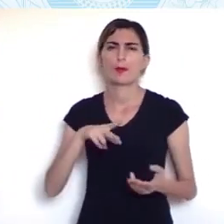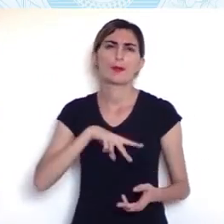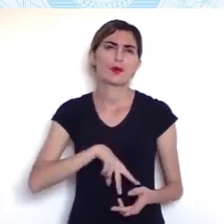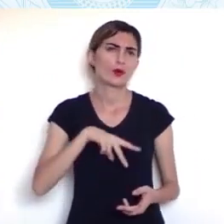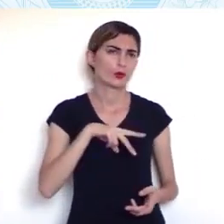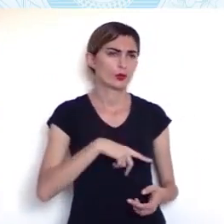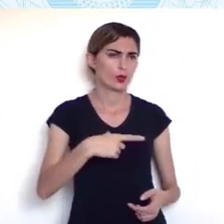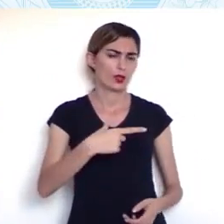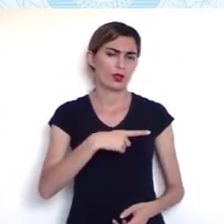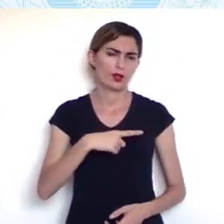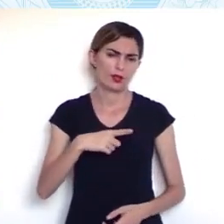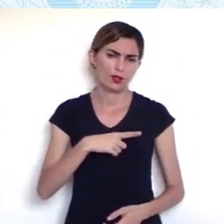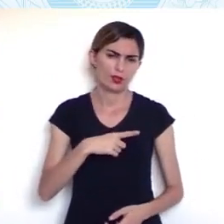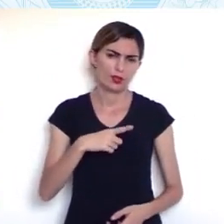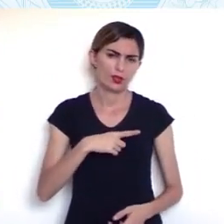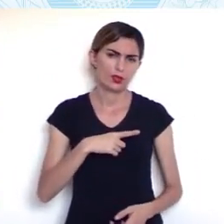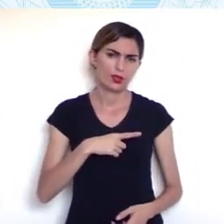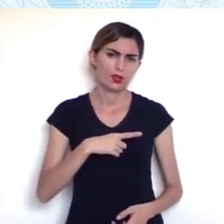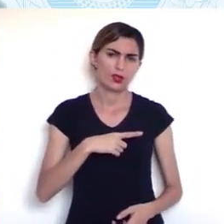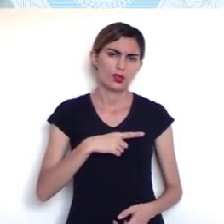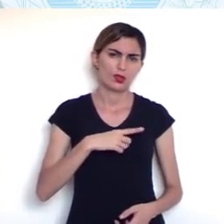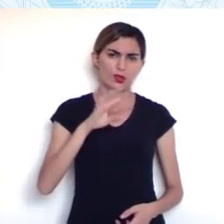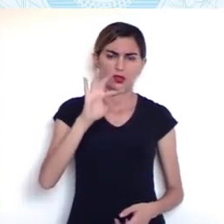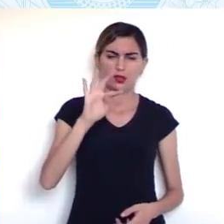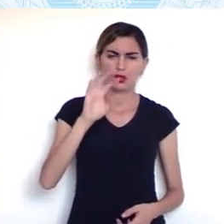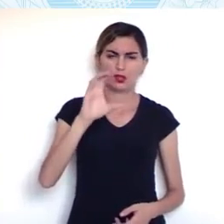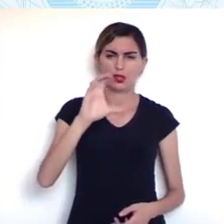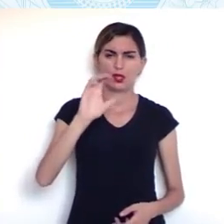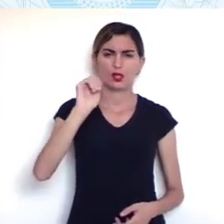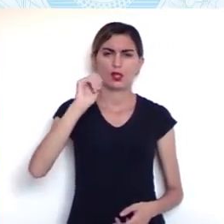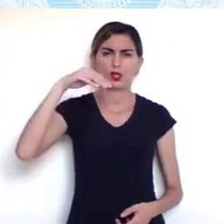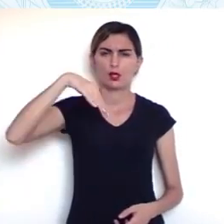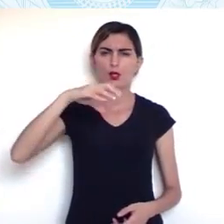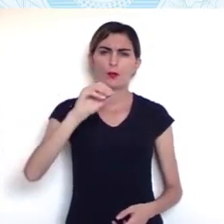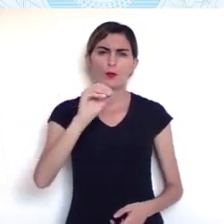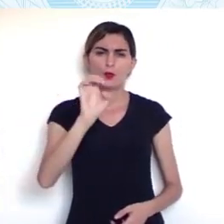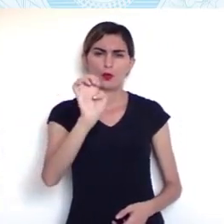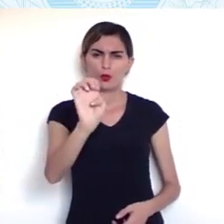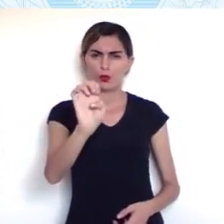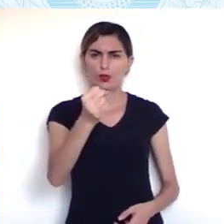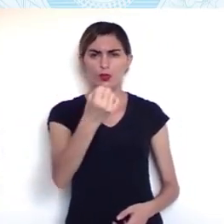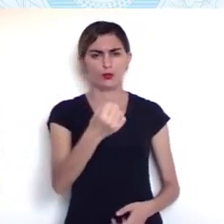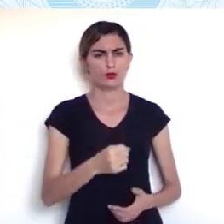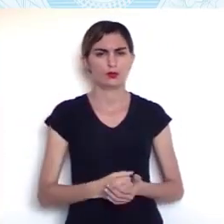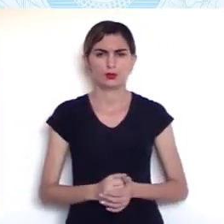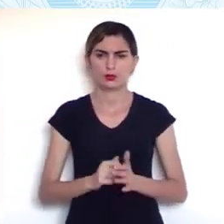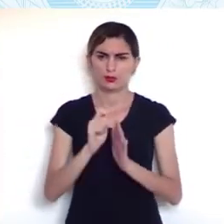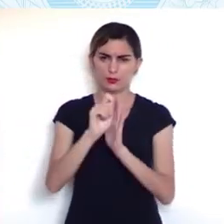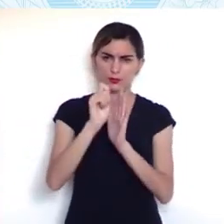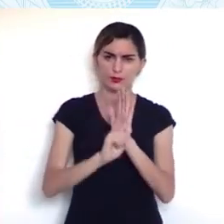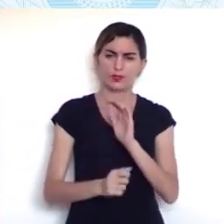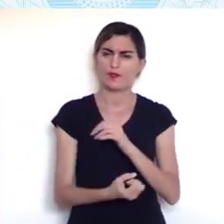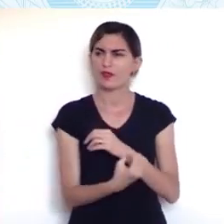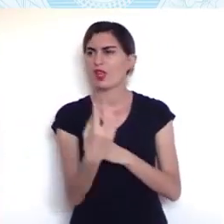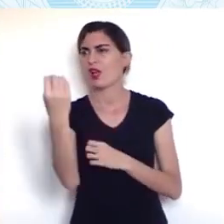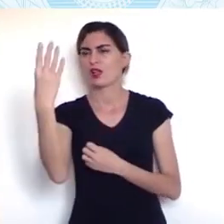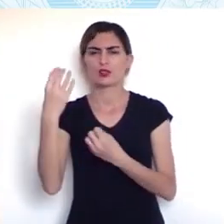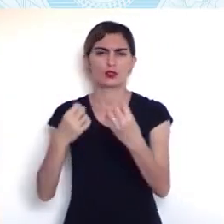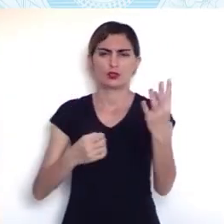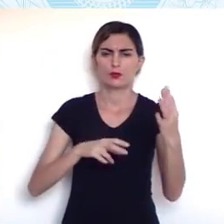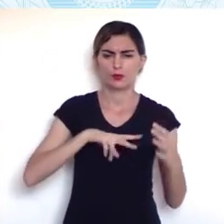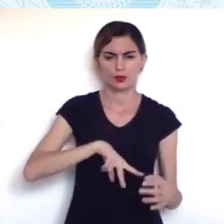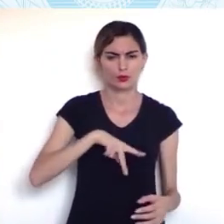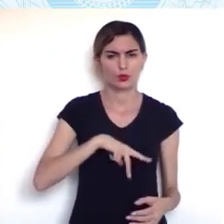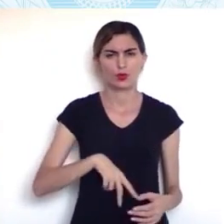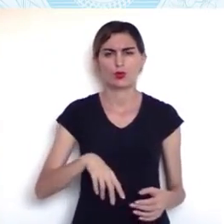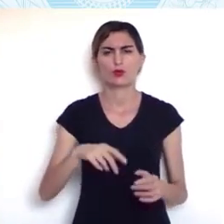ter Camões, que exaltou as viagens portuguesas na grande